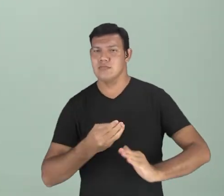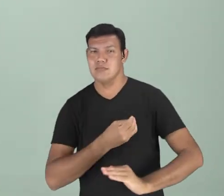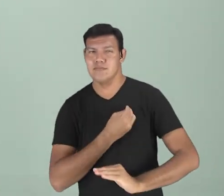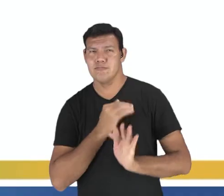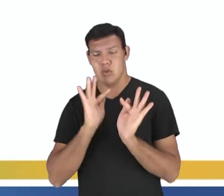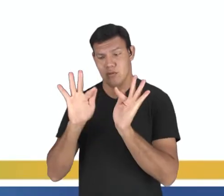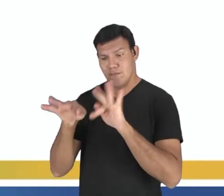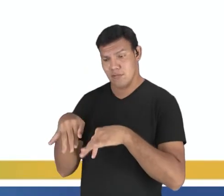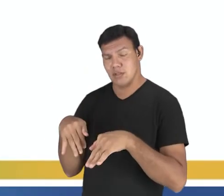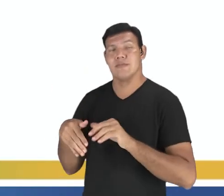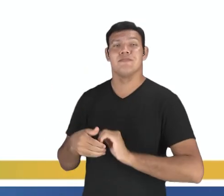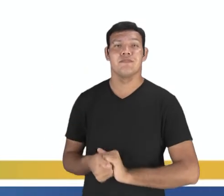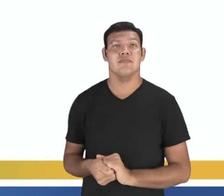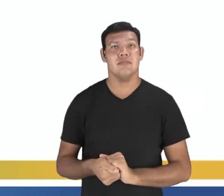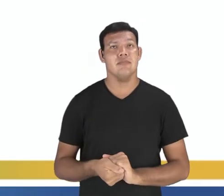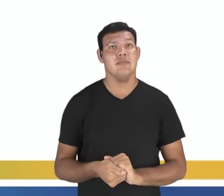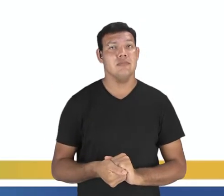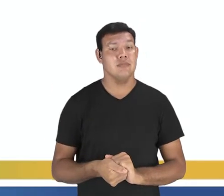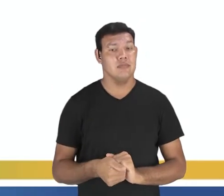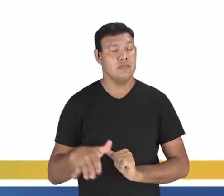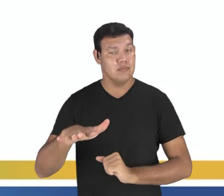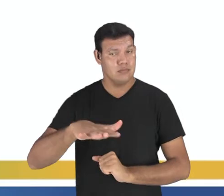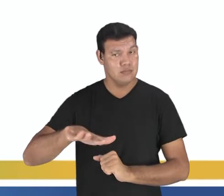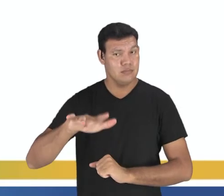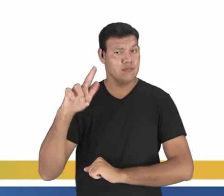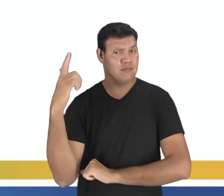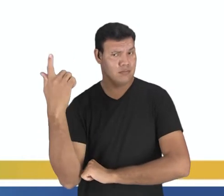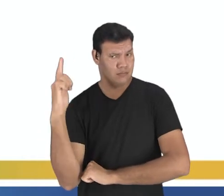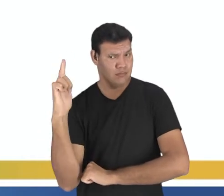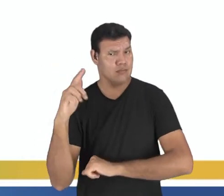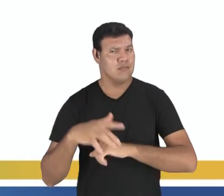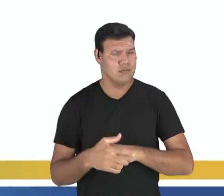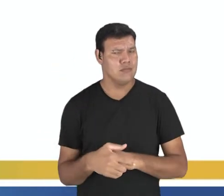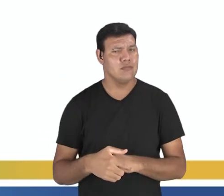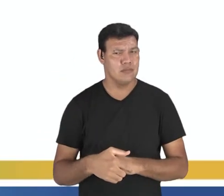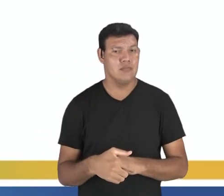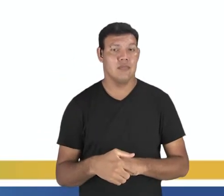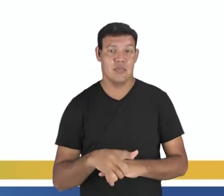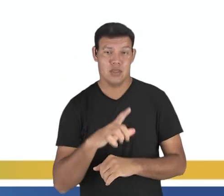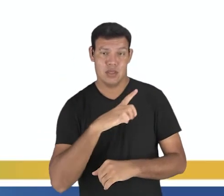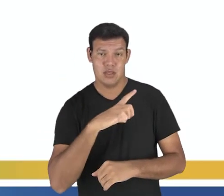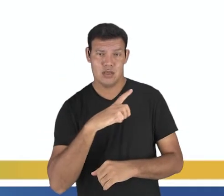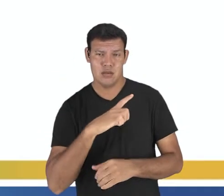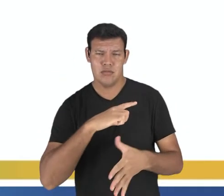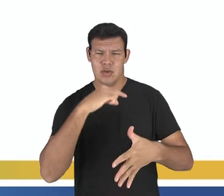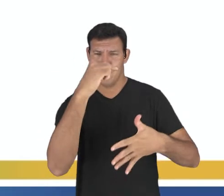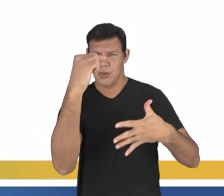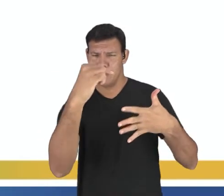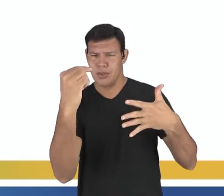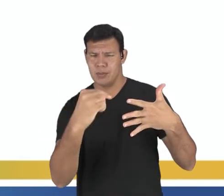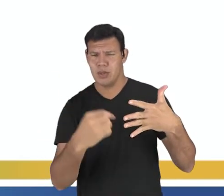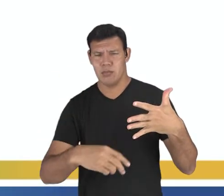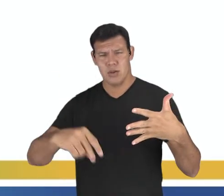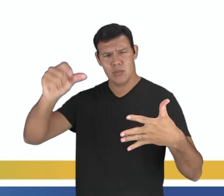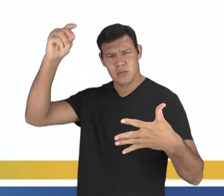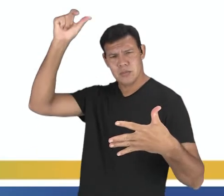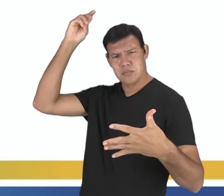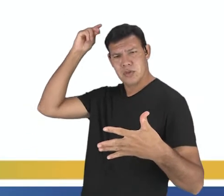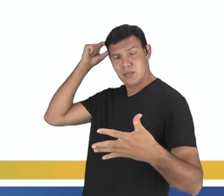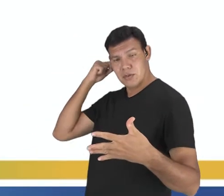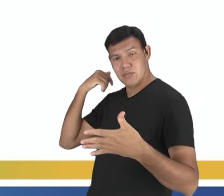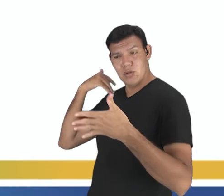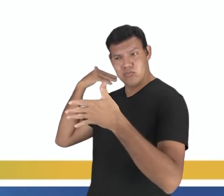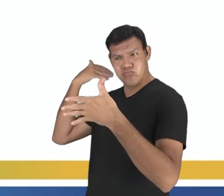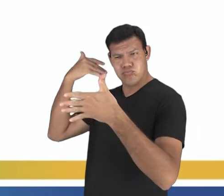observem aí. O espaço geográfico, pois, carrega consigo elementos do passado e do presente.